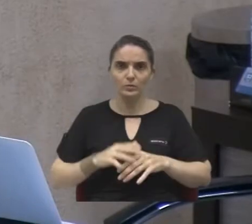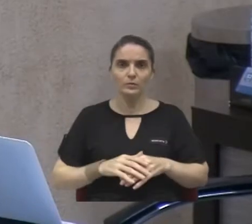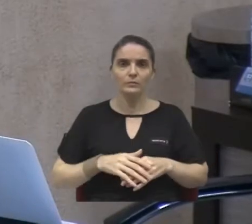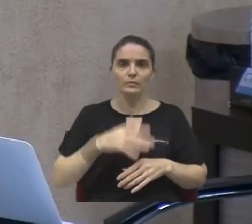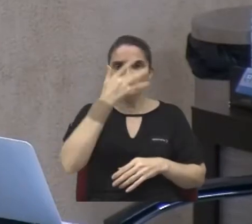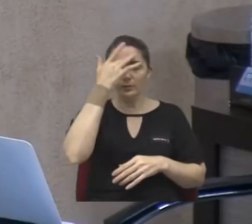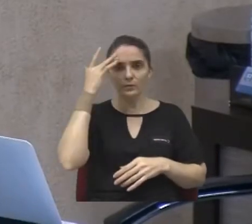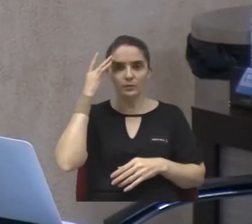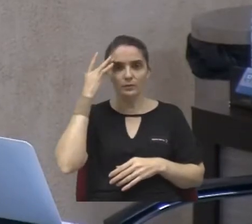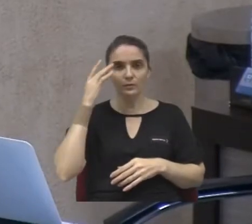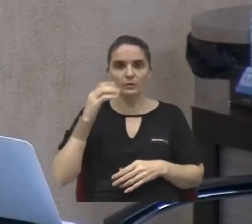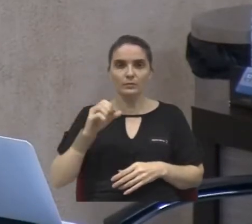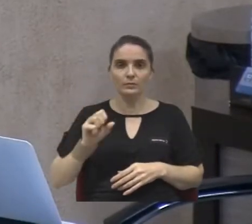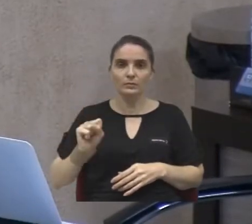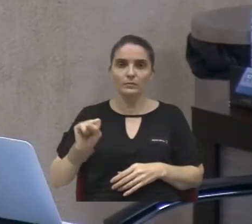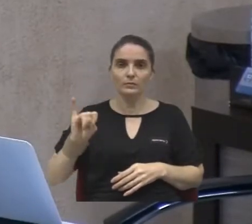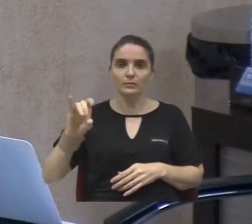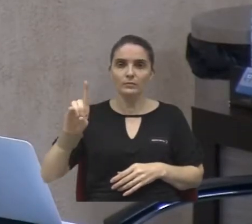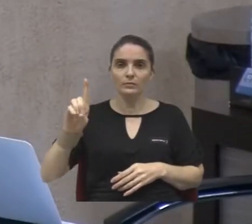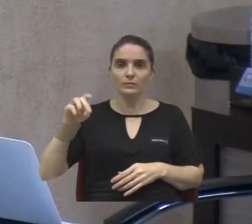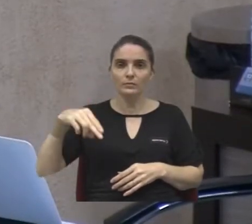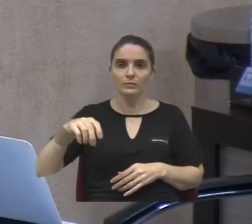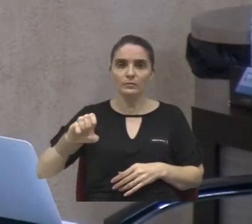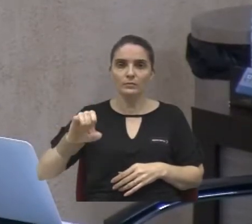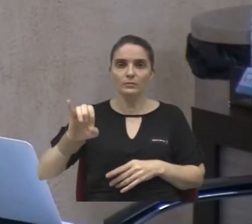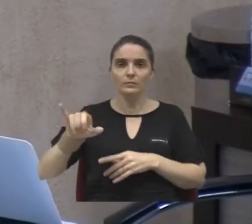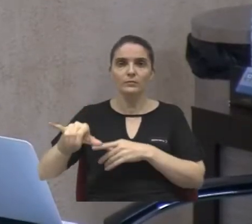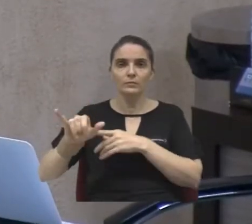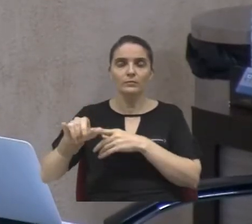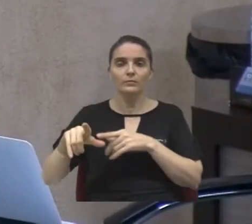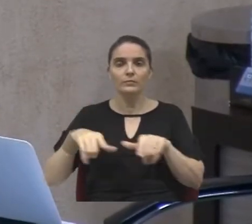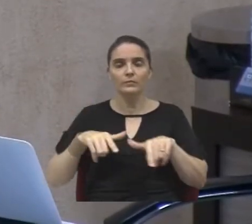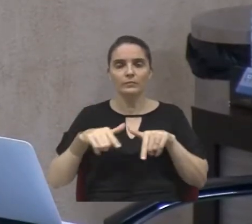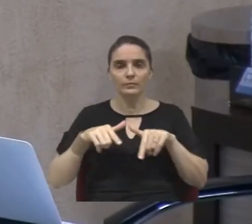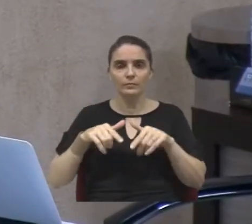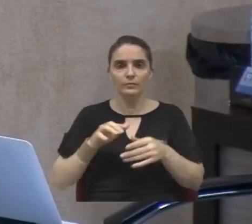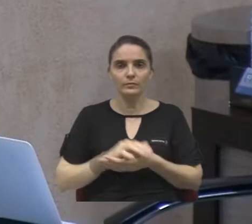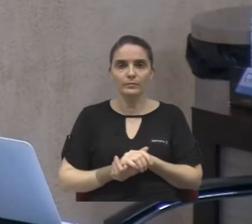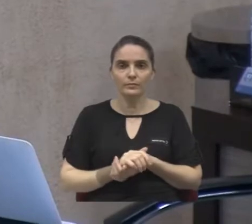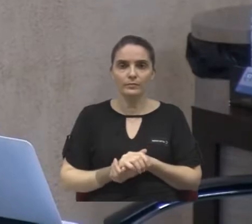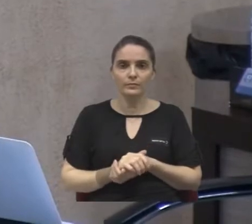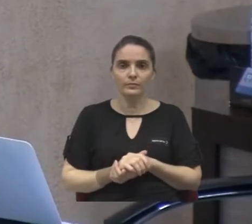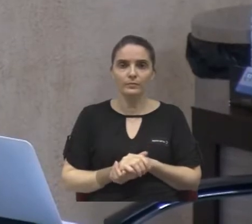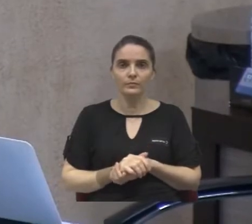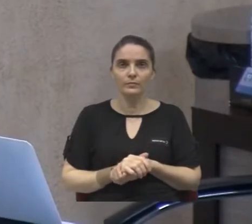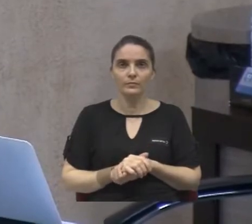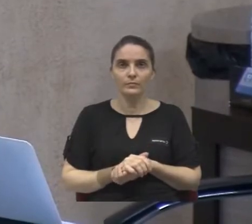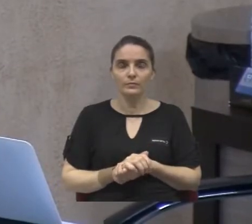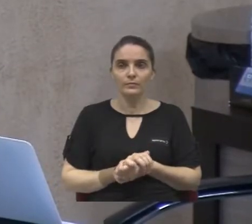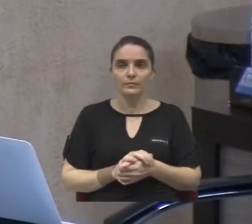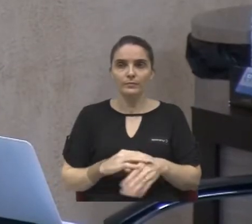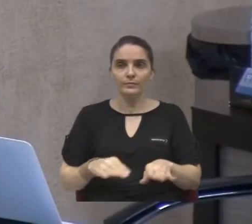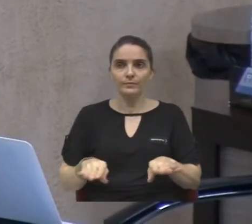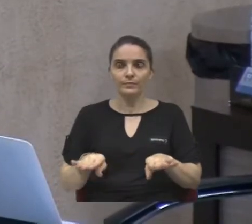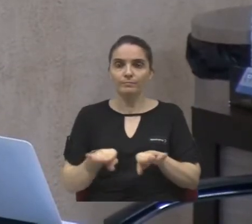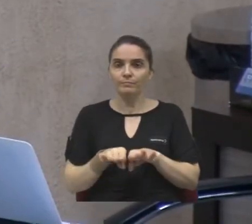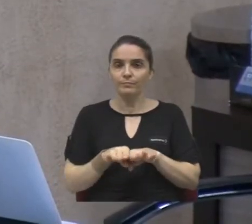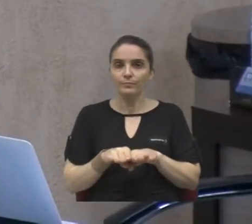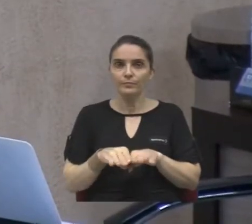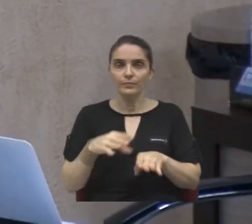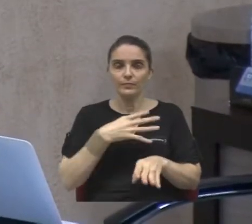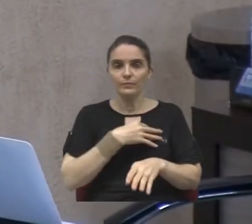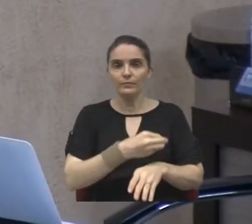e ele trabalha, a esposa, né, também tem essa questão aí do aluno, e não está tendo